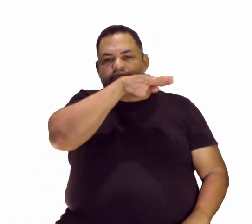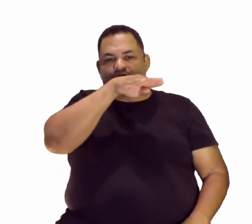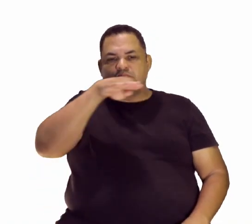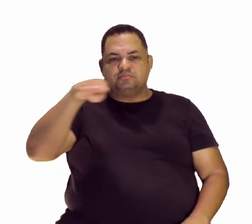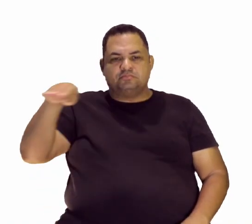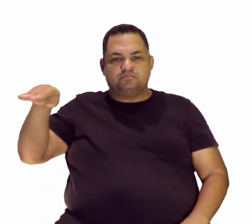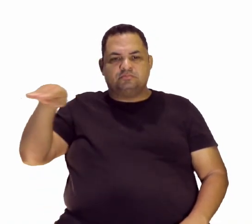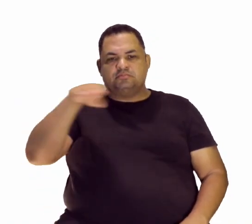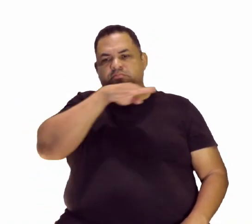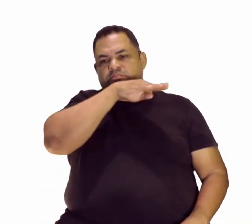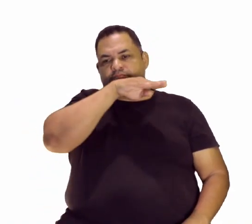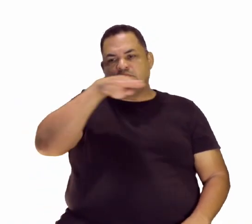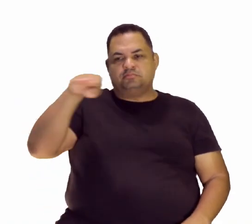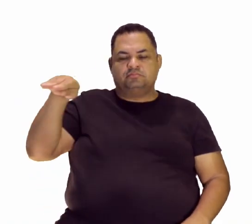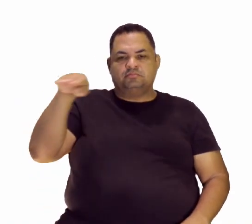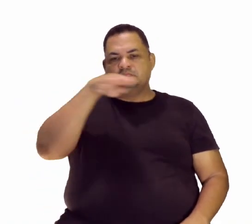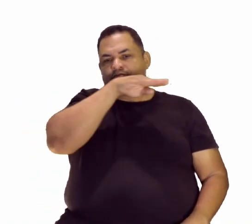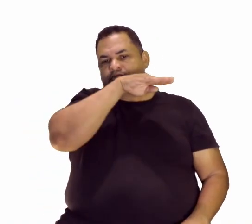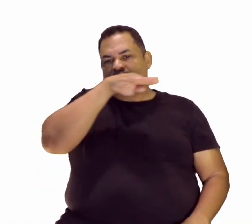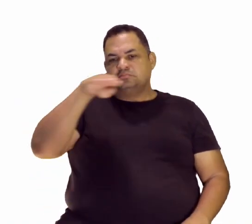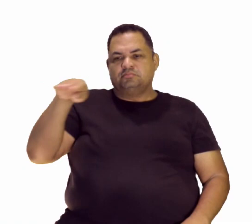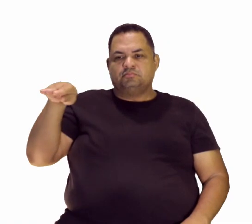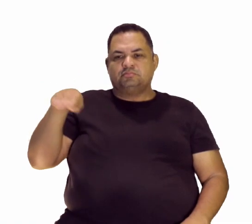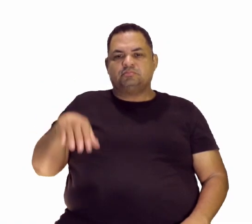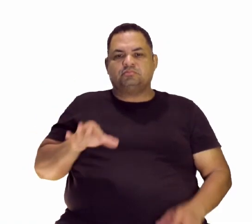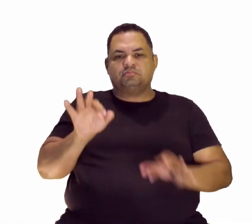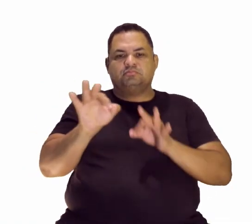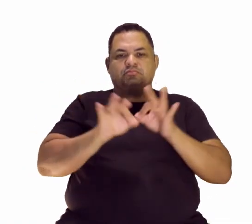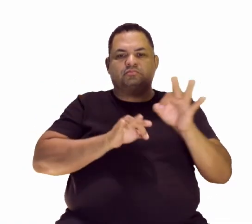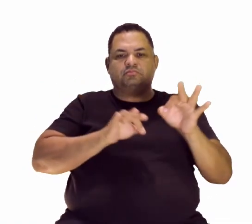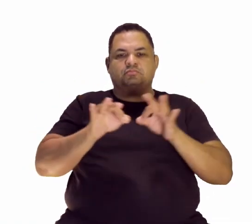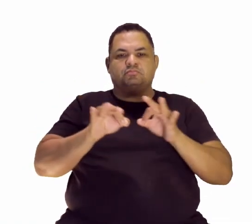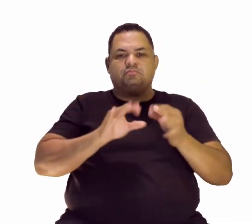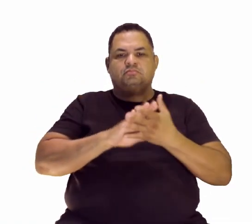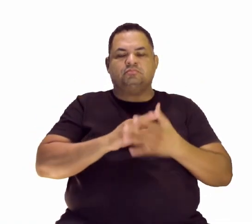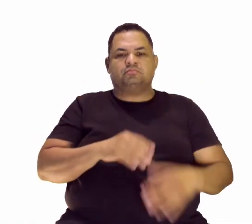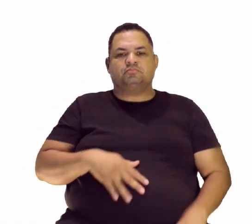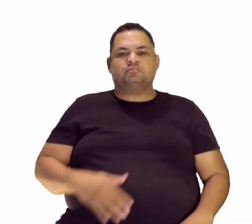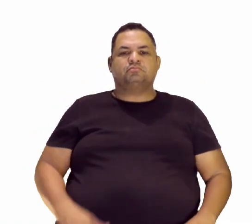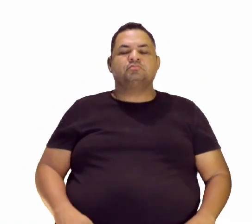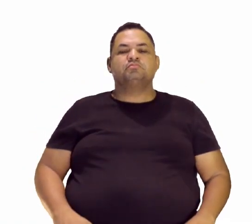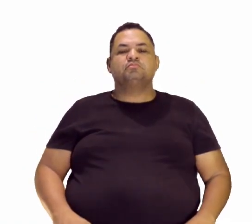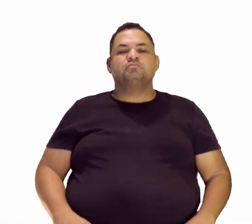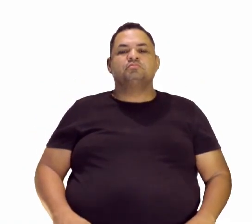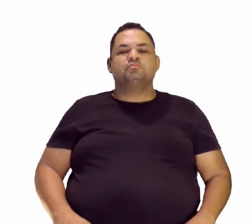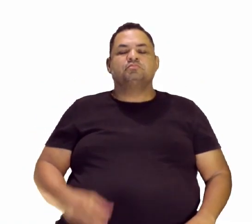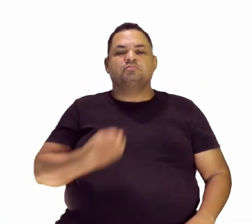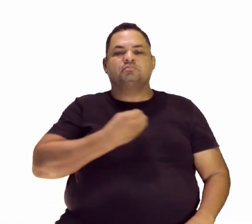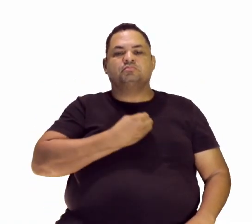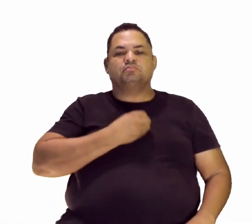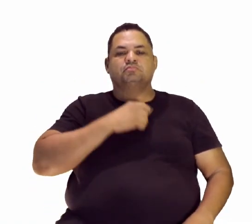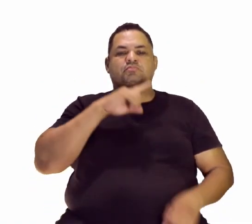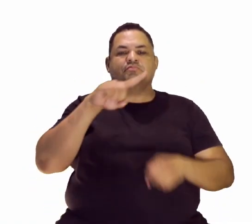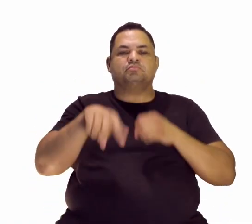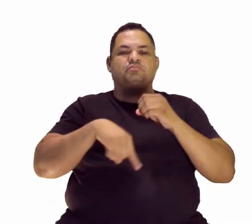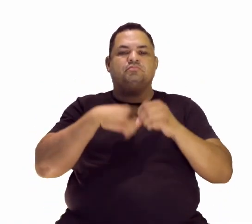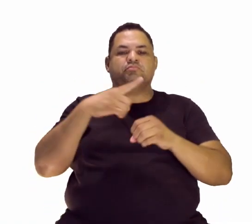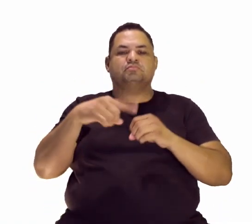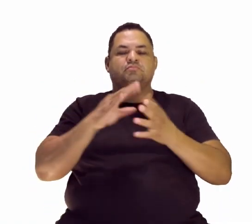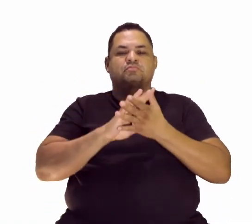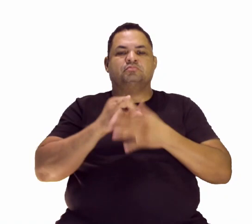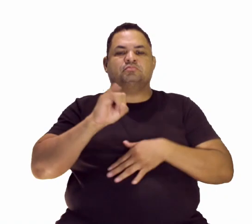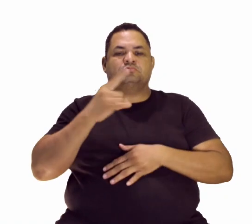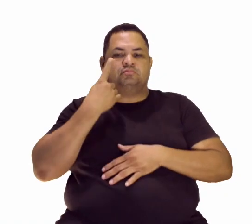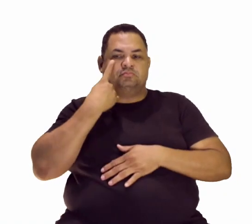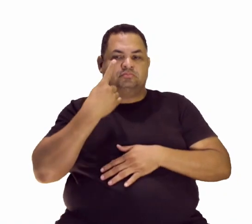horizontais, os elementos estão dispostos na ordem crescente dos seus números atômicos. Se você